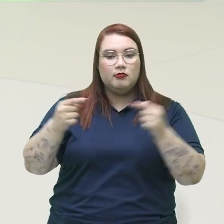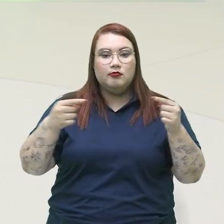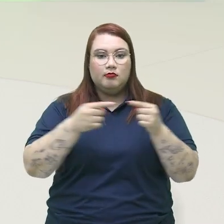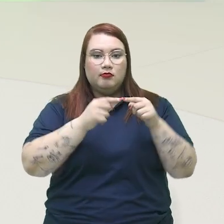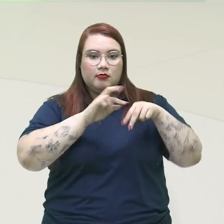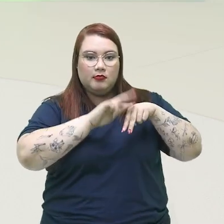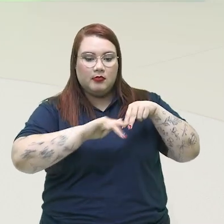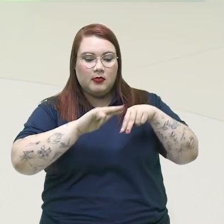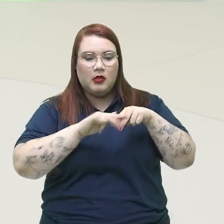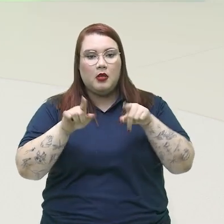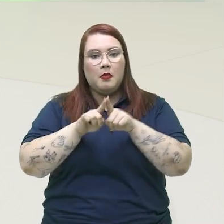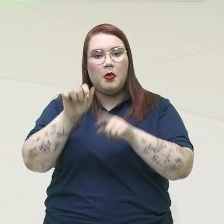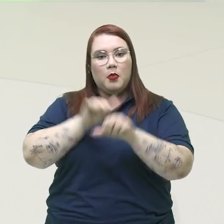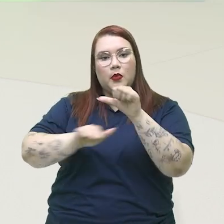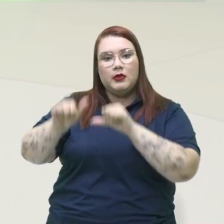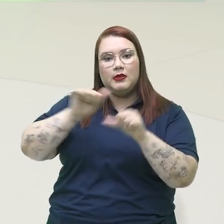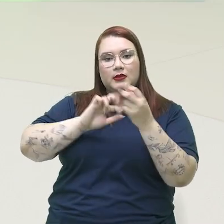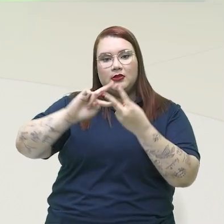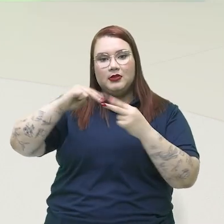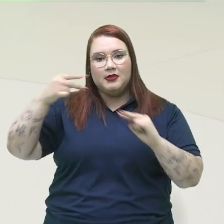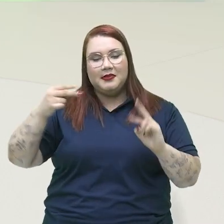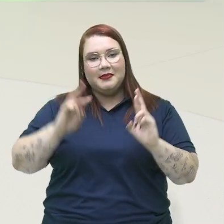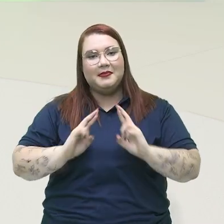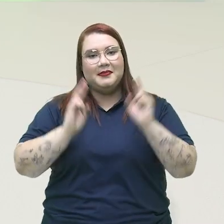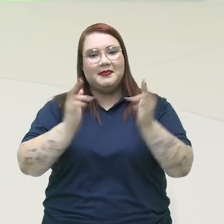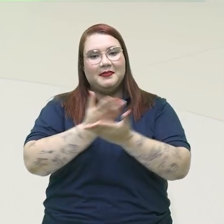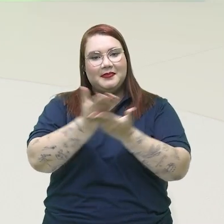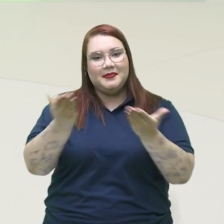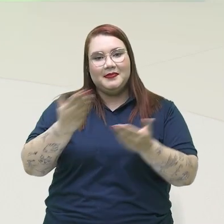sexo e anomalias genéticas. Espero que